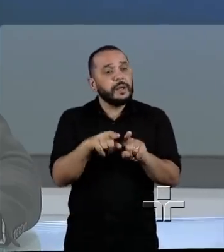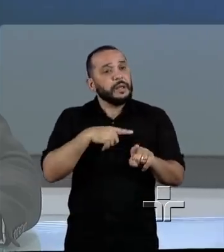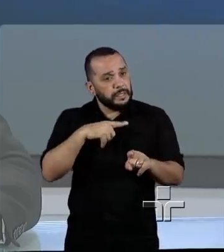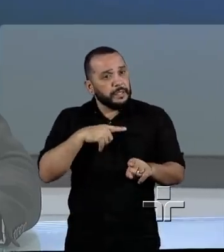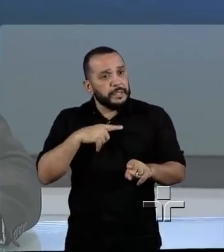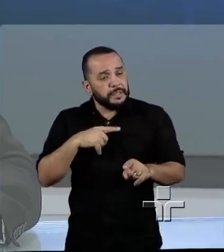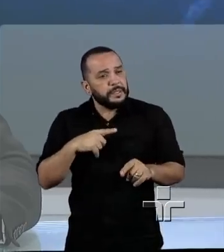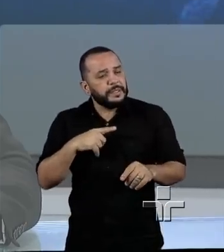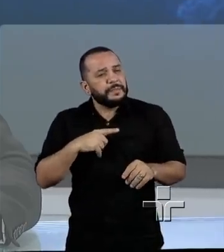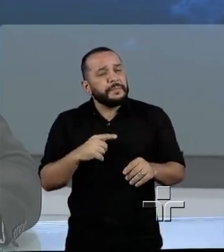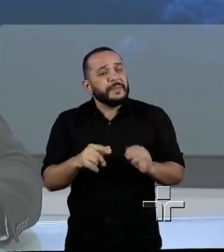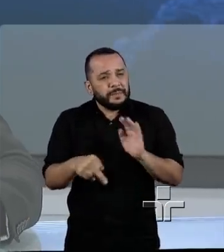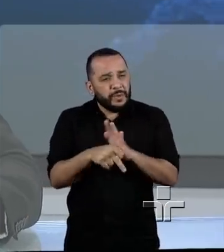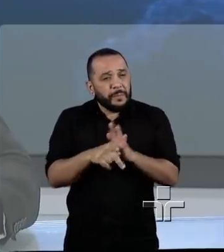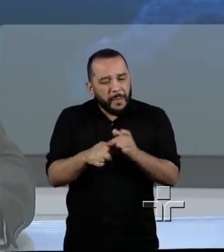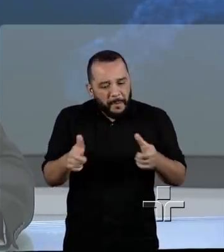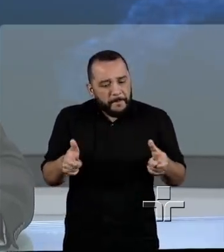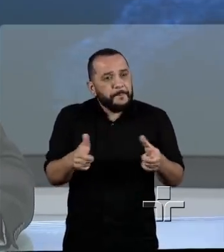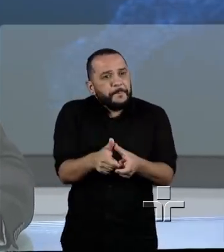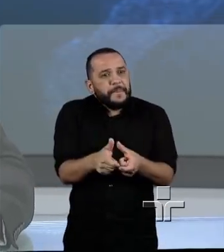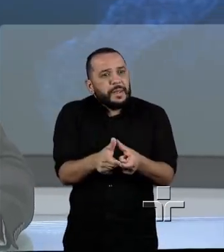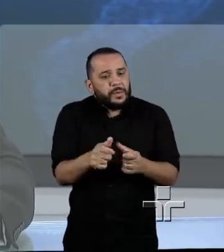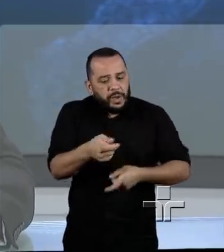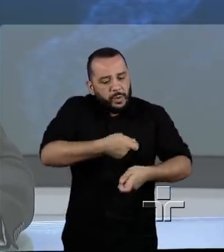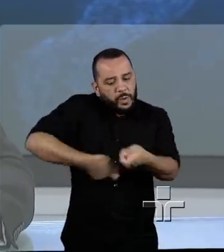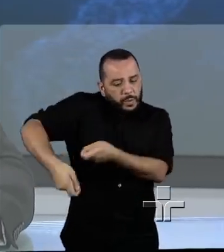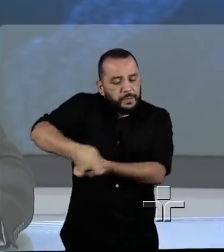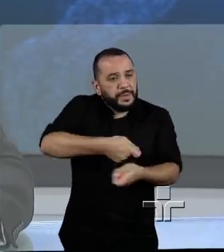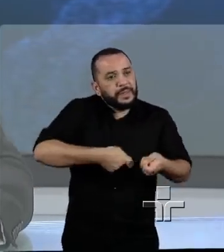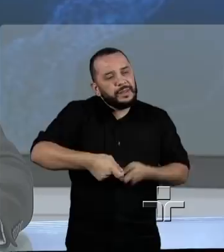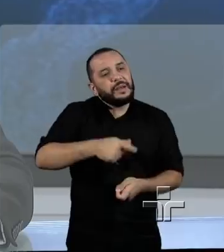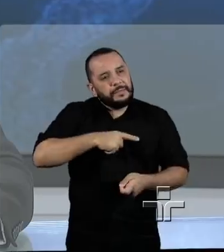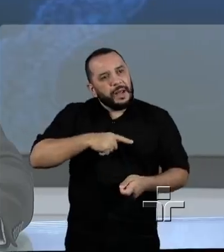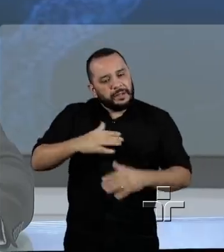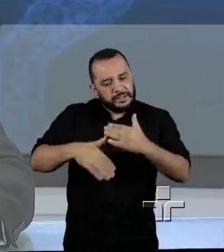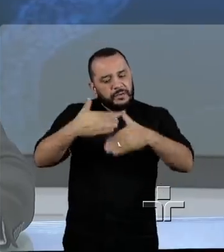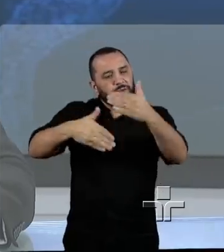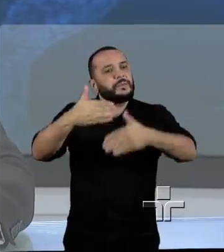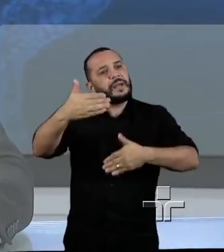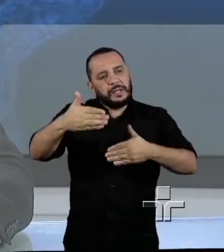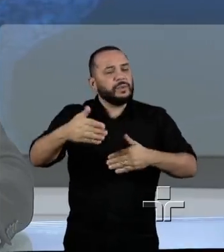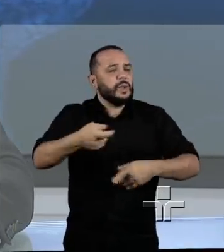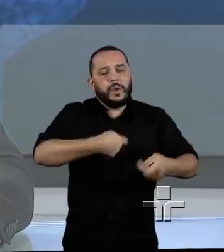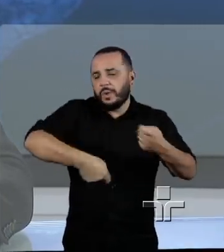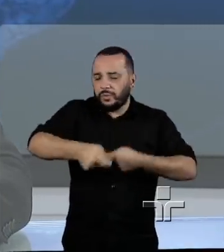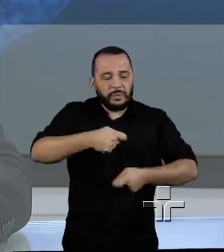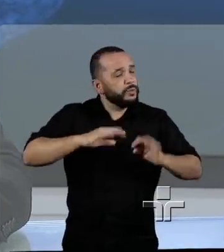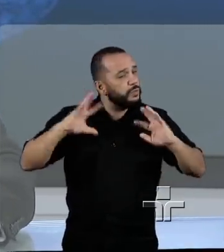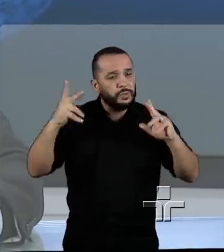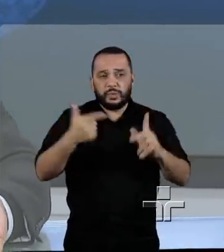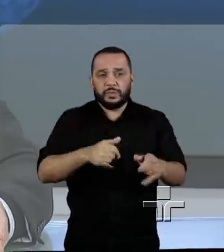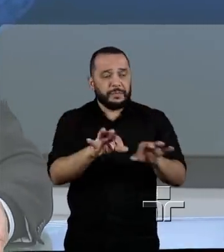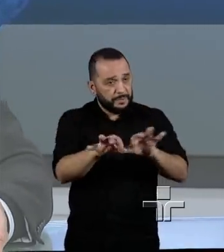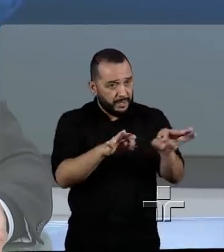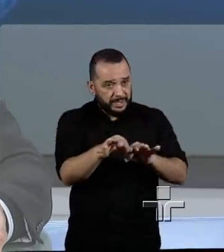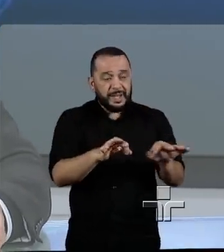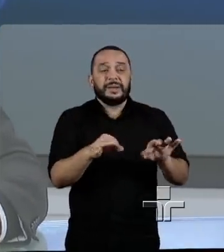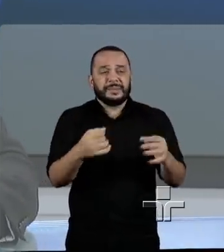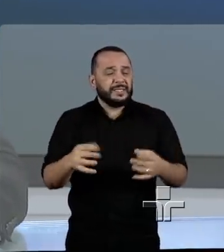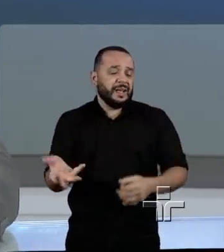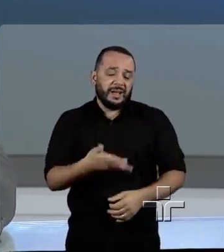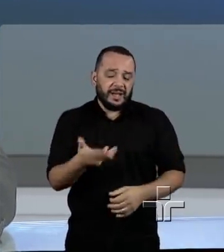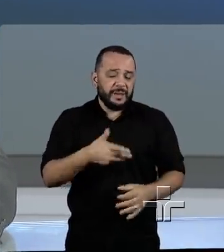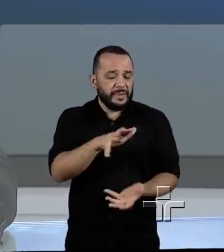política microeconomia para voltar a ter financiamento para desenvolvimento econômico, tudo isso já está preparado. Só que se andar com essas reformas